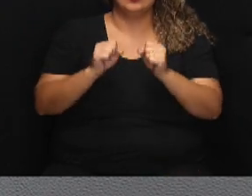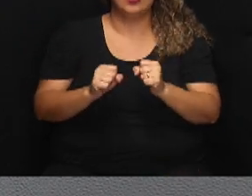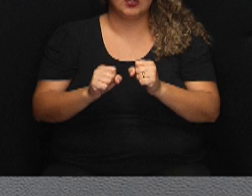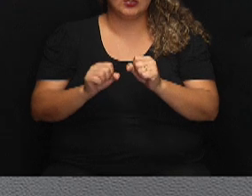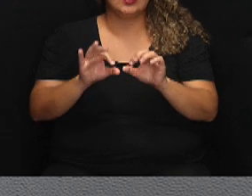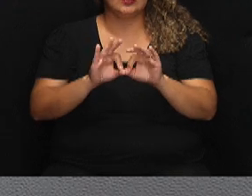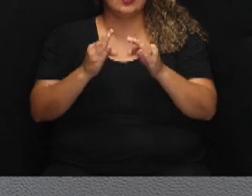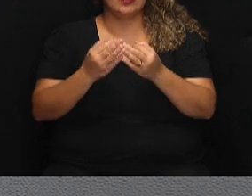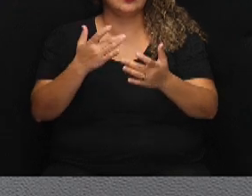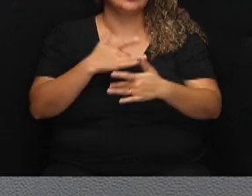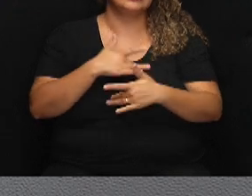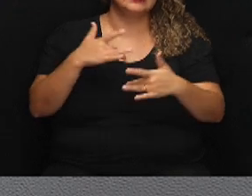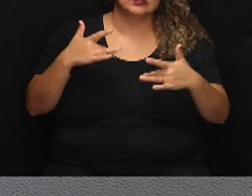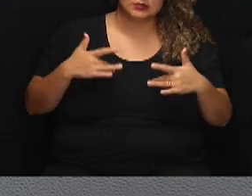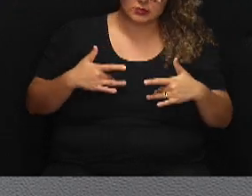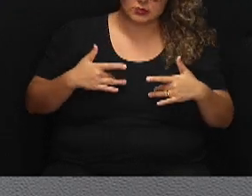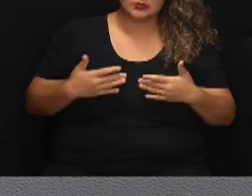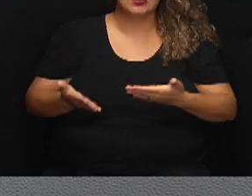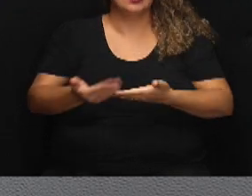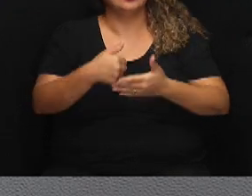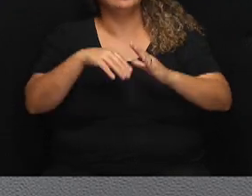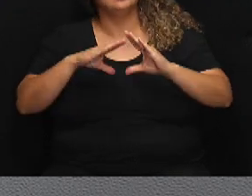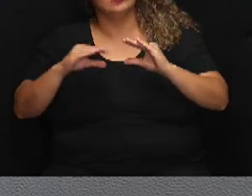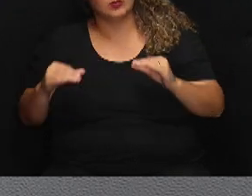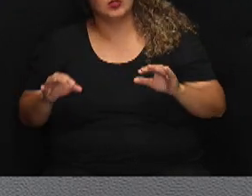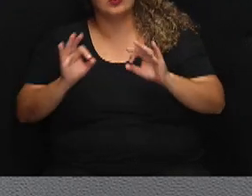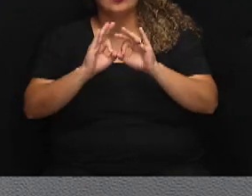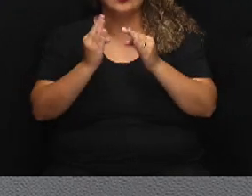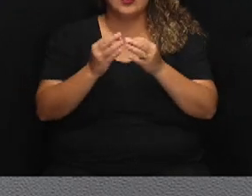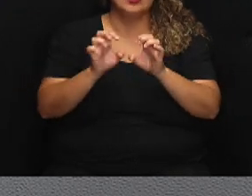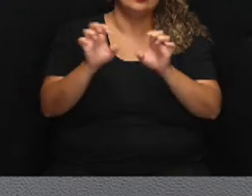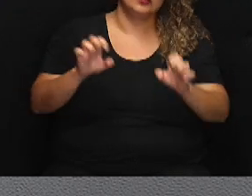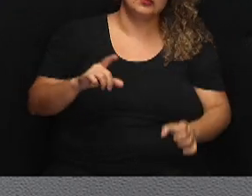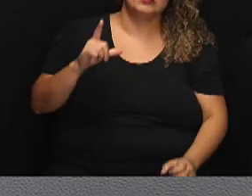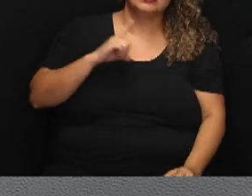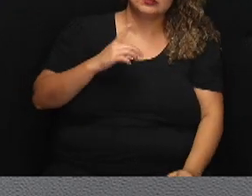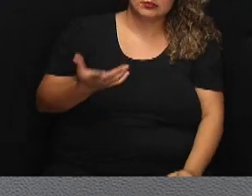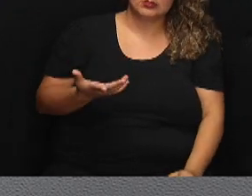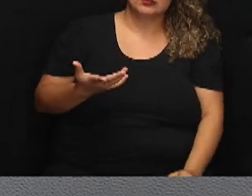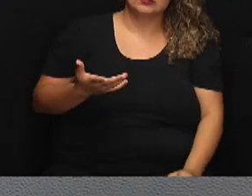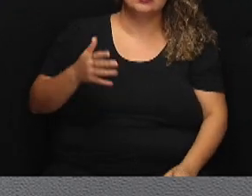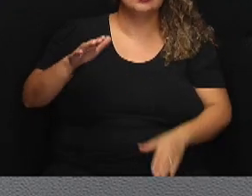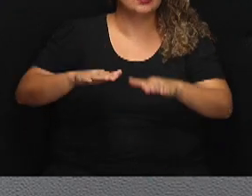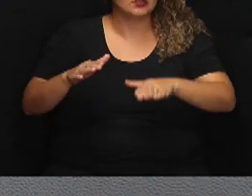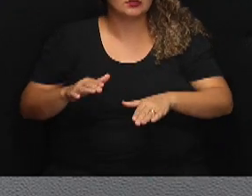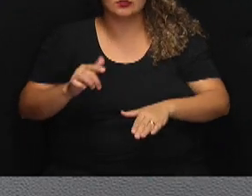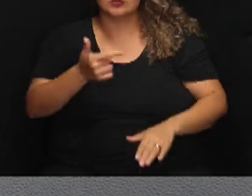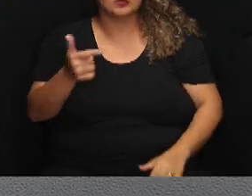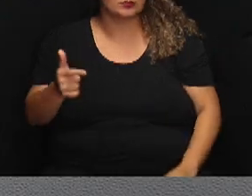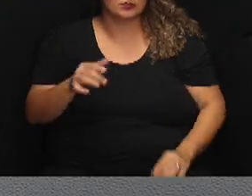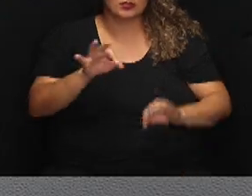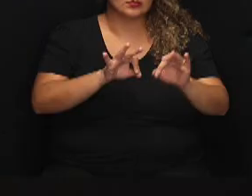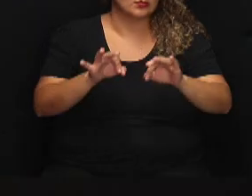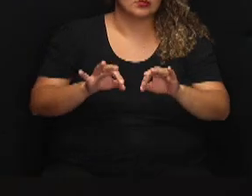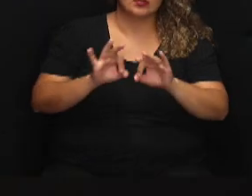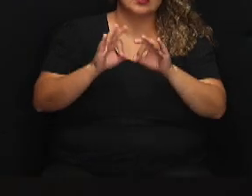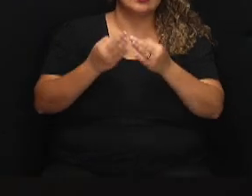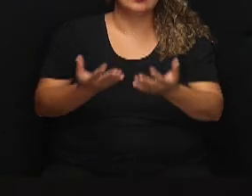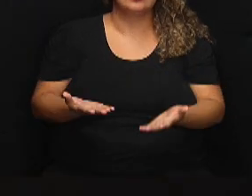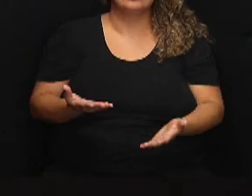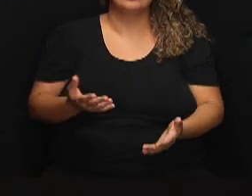família saudável, acolhedora, uma família que tem estrutura. E como muitas vezes quando você não tem esse planejamento familiar,